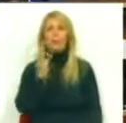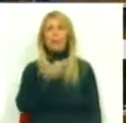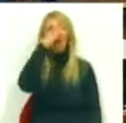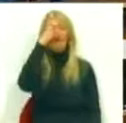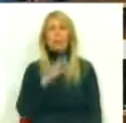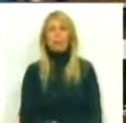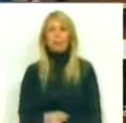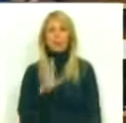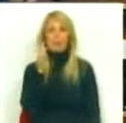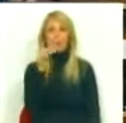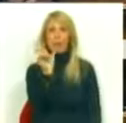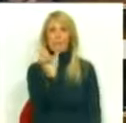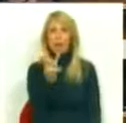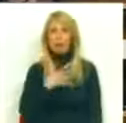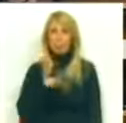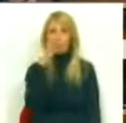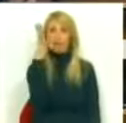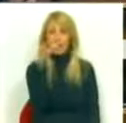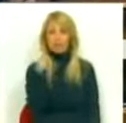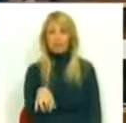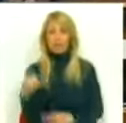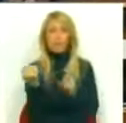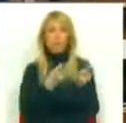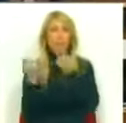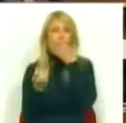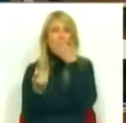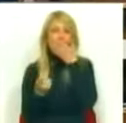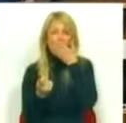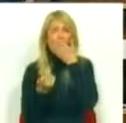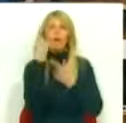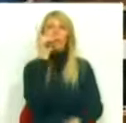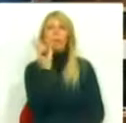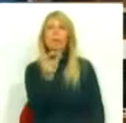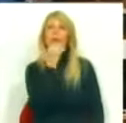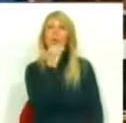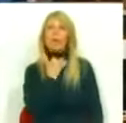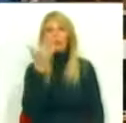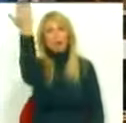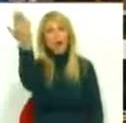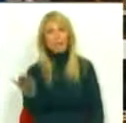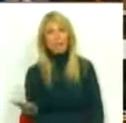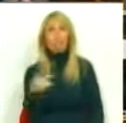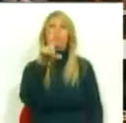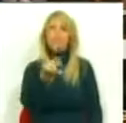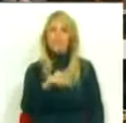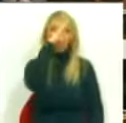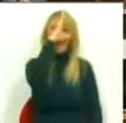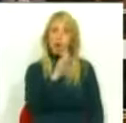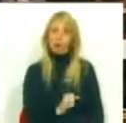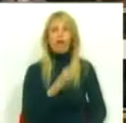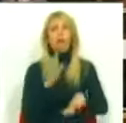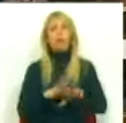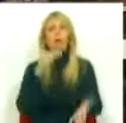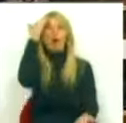primeira palavra que lhe queria dirigir neste debate é uma palavra de congratulação a si e ao Governo pelo resultado